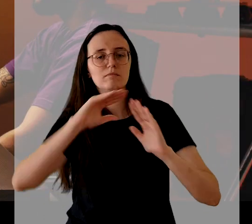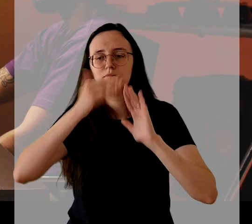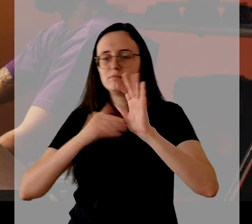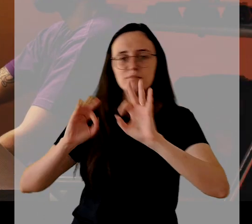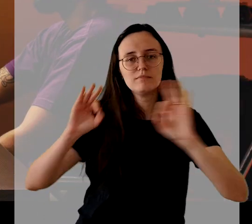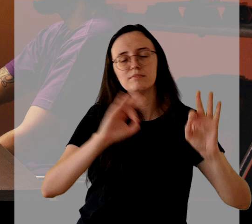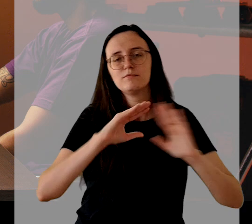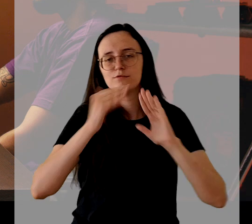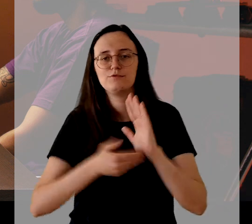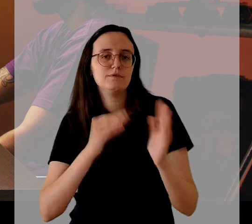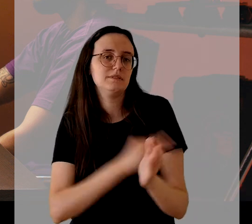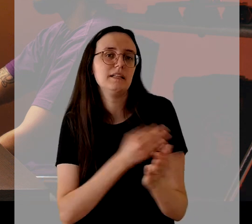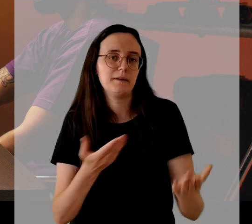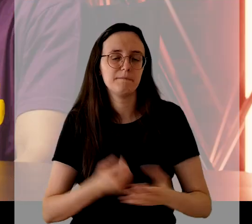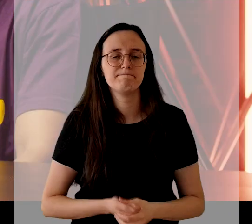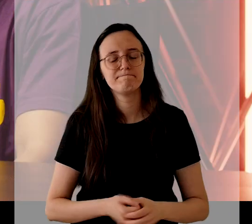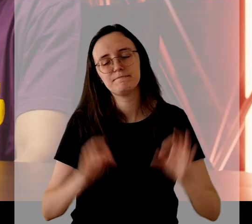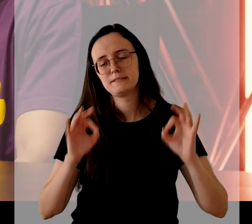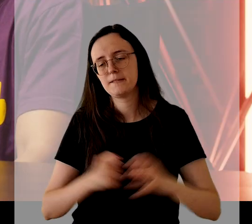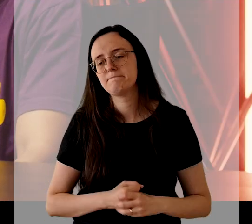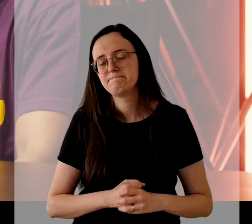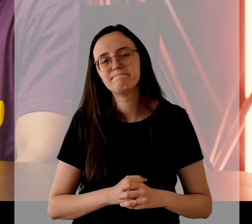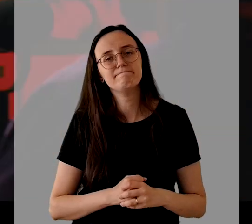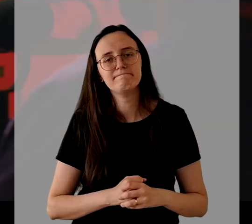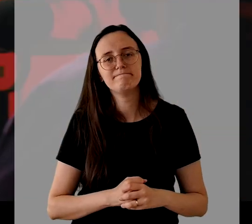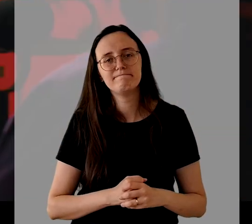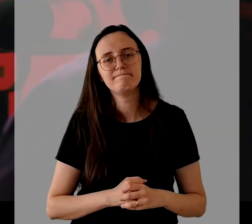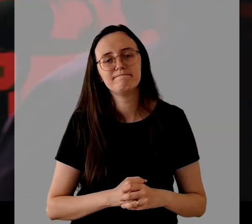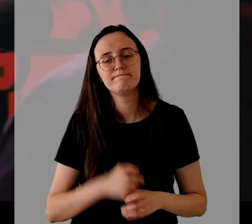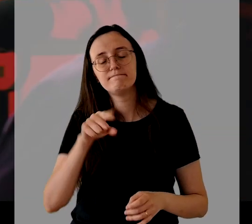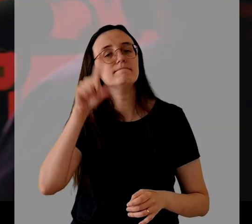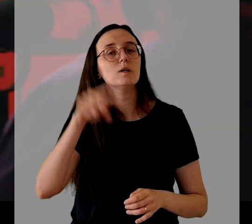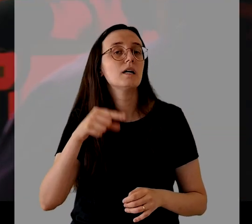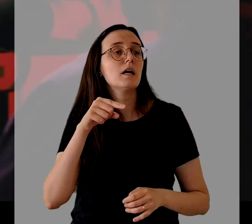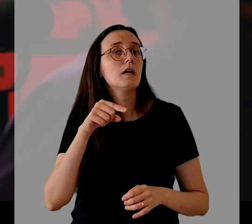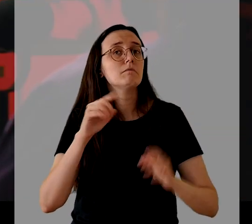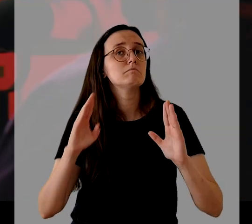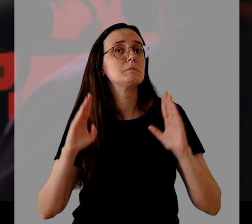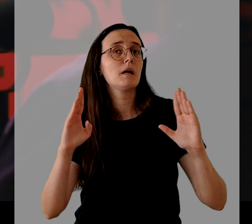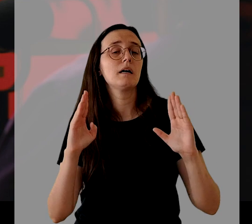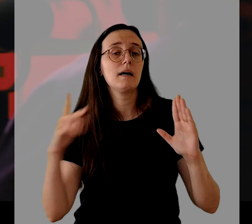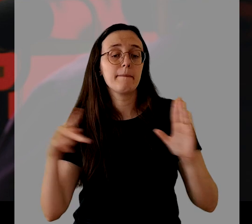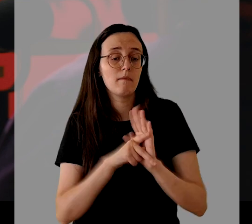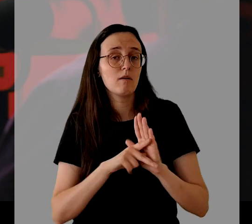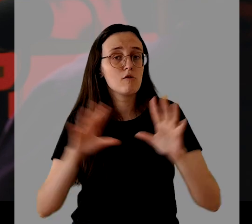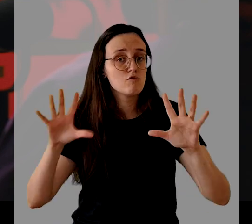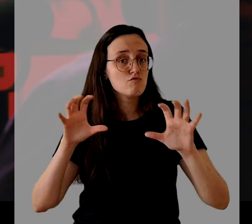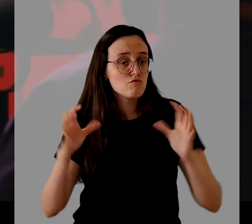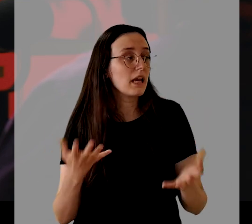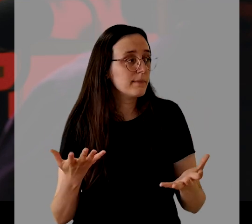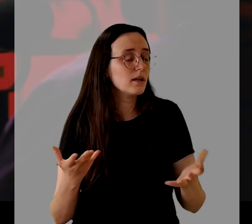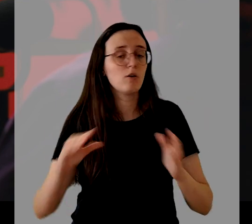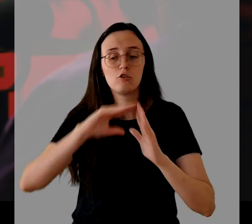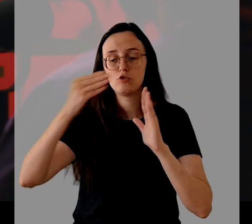para fazer toda essa parte técnica, né? Com certeza. E essa toda é a parte que você faz de